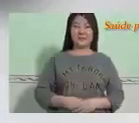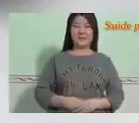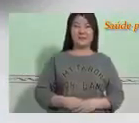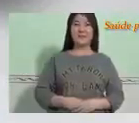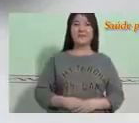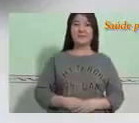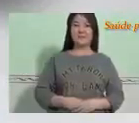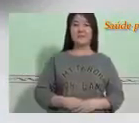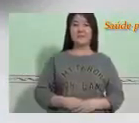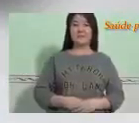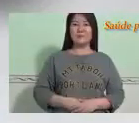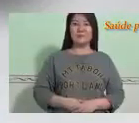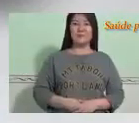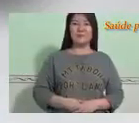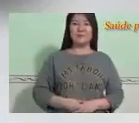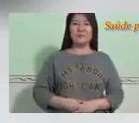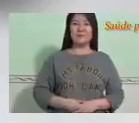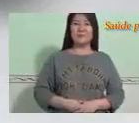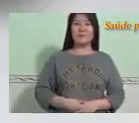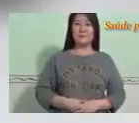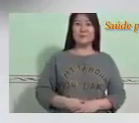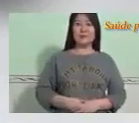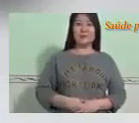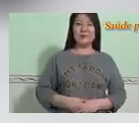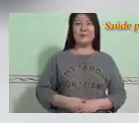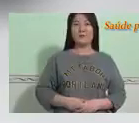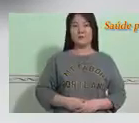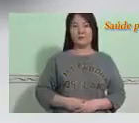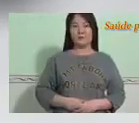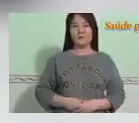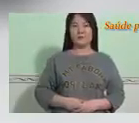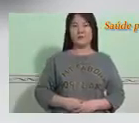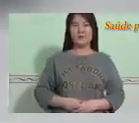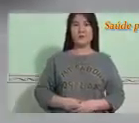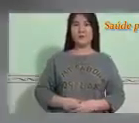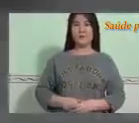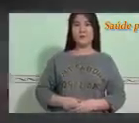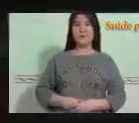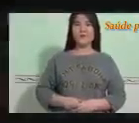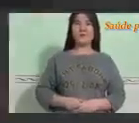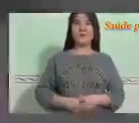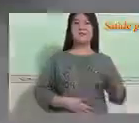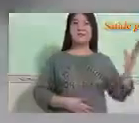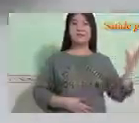Depois de fazer o piercing, normal, o local ficar dolorido,